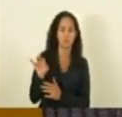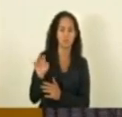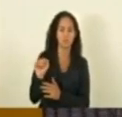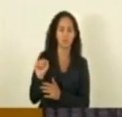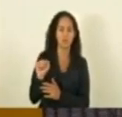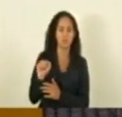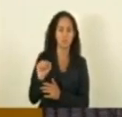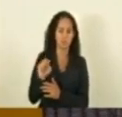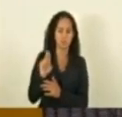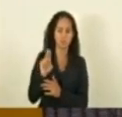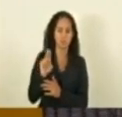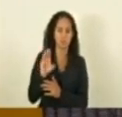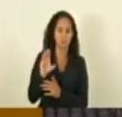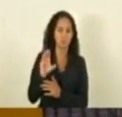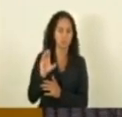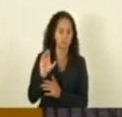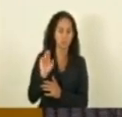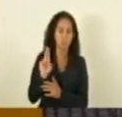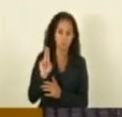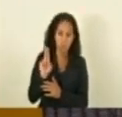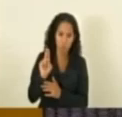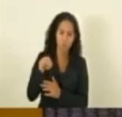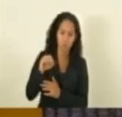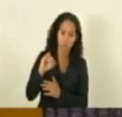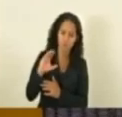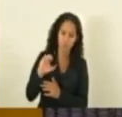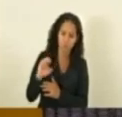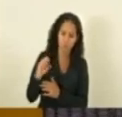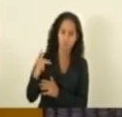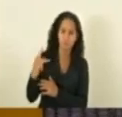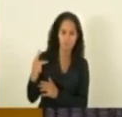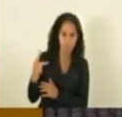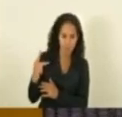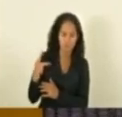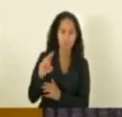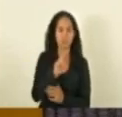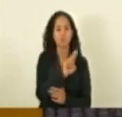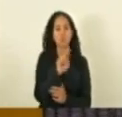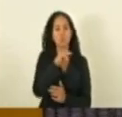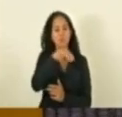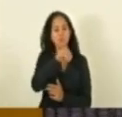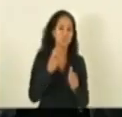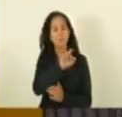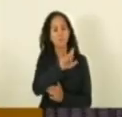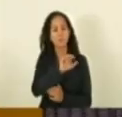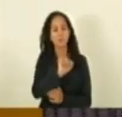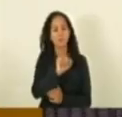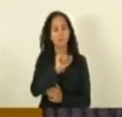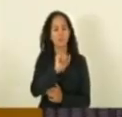dos Cegos de Vila Velha, Maria Aparecida Kraus.